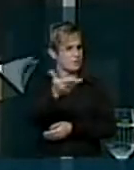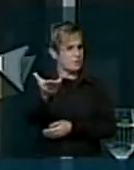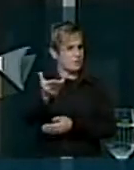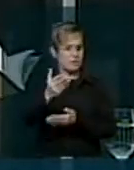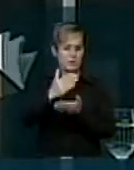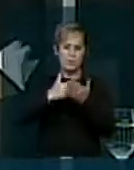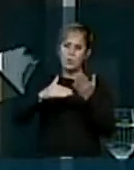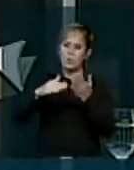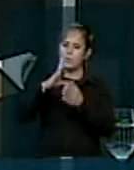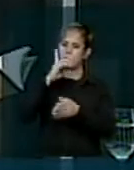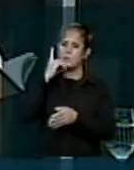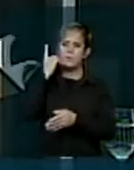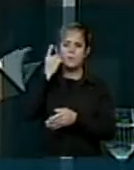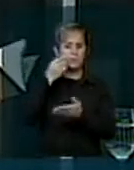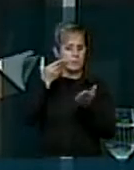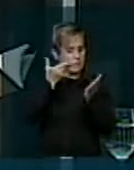dizer